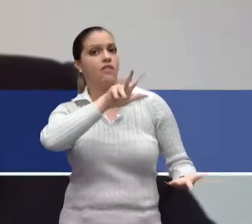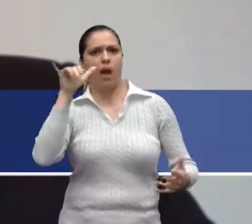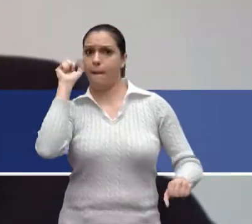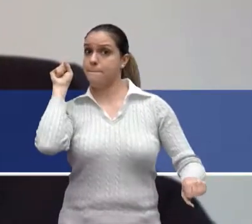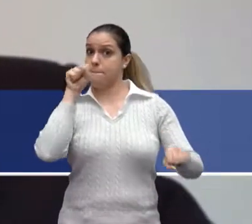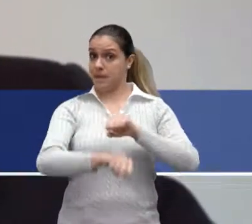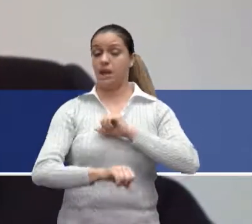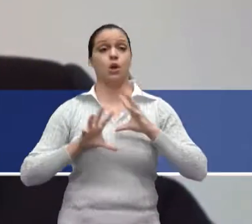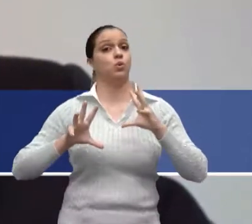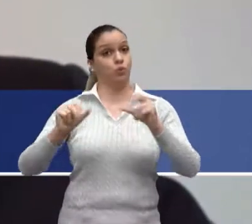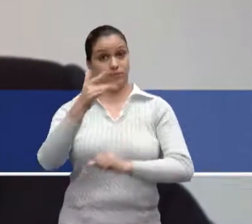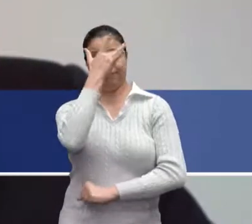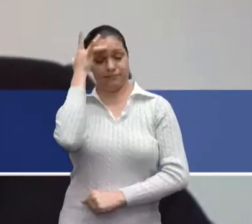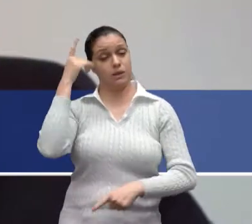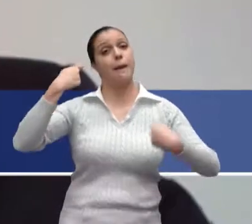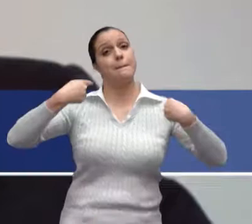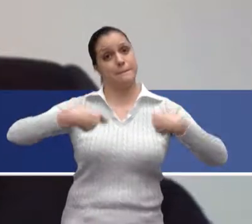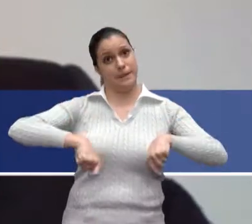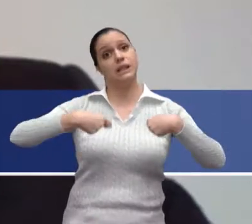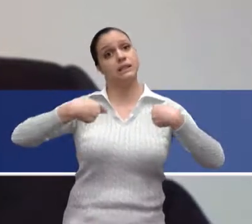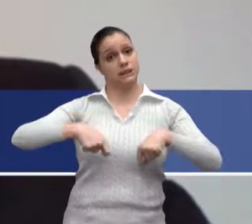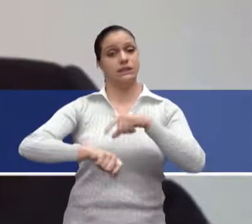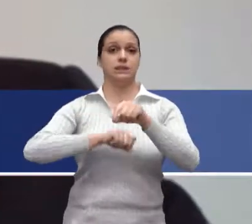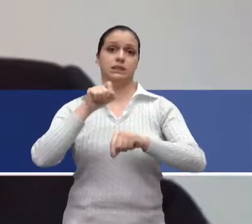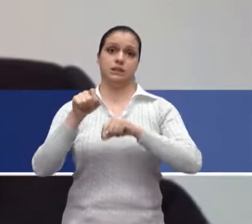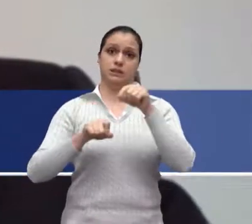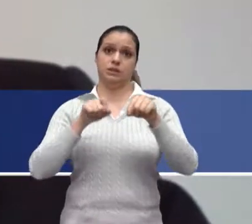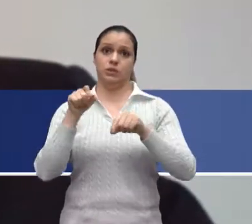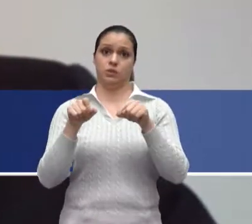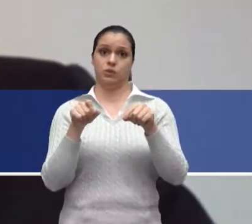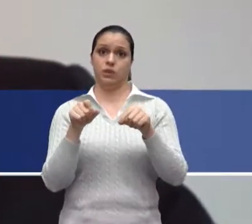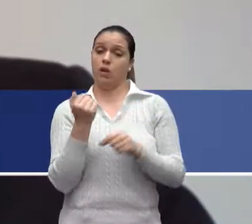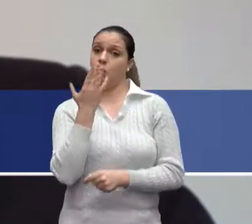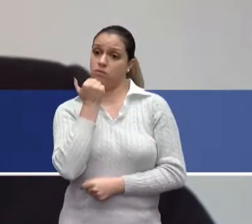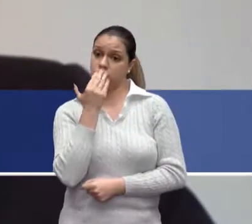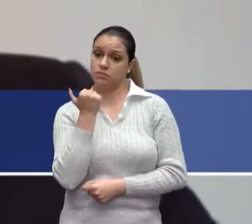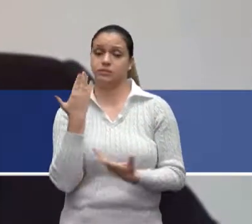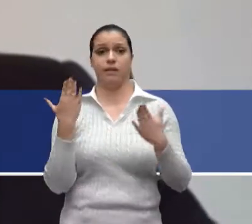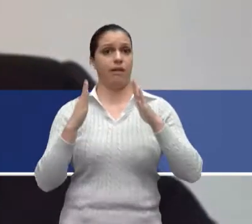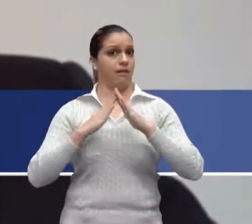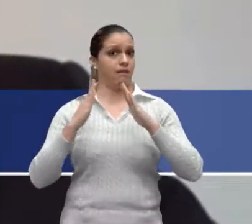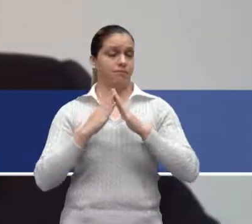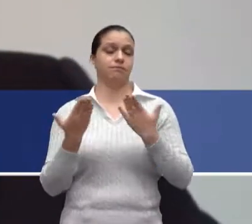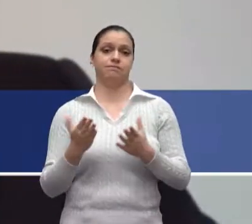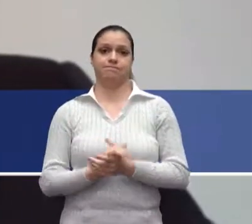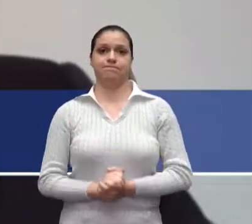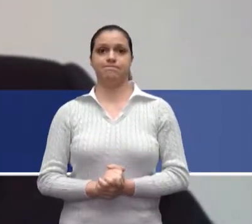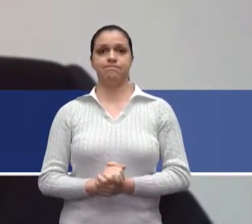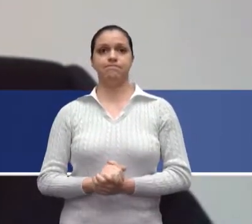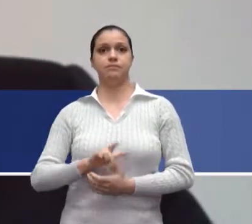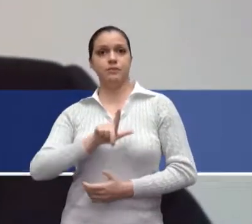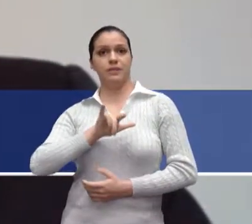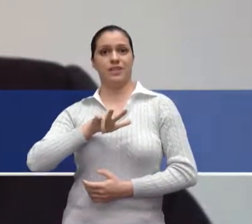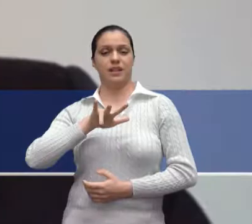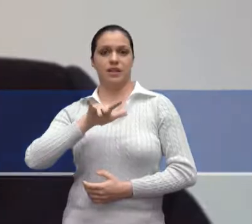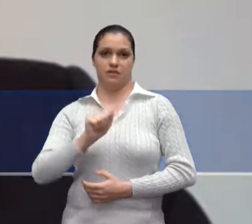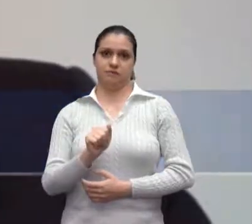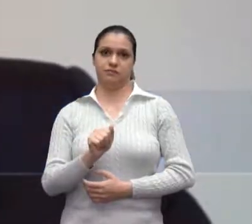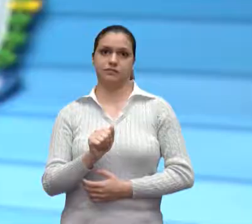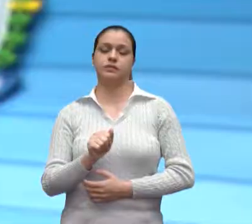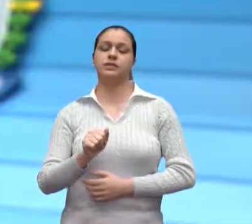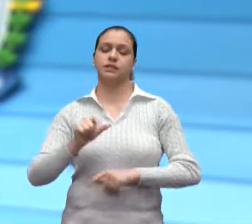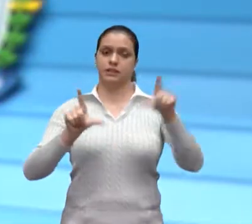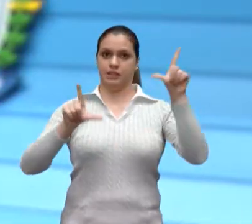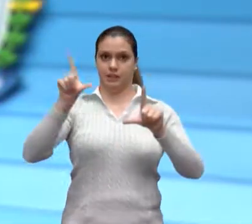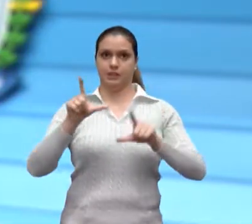que vai certamente prejudicar todos aqueles que precisam manter a suficiência alimentar de suas